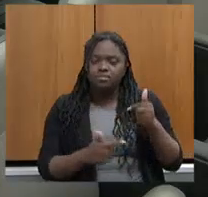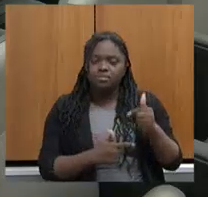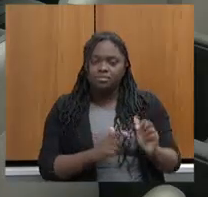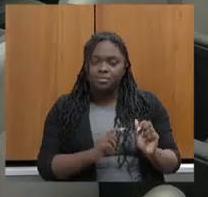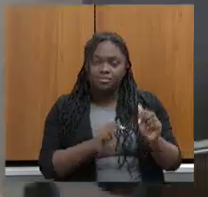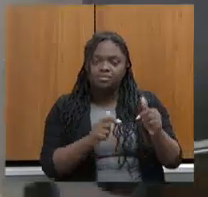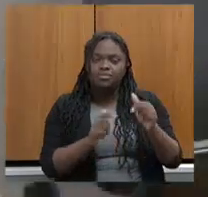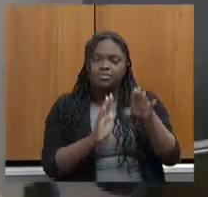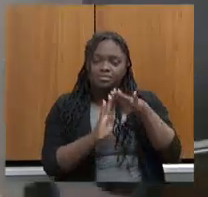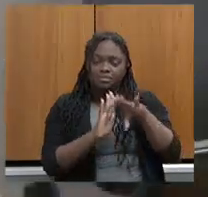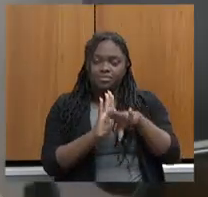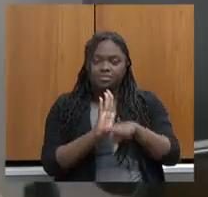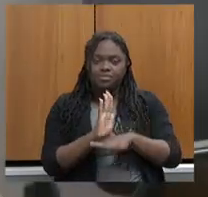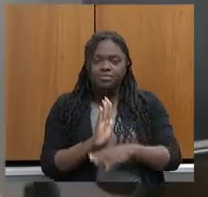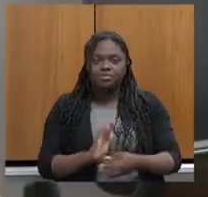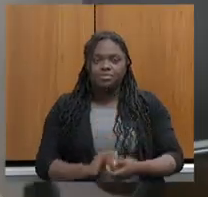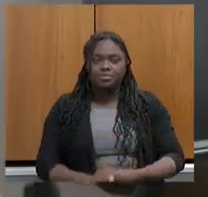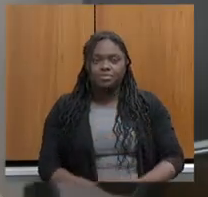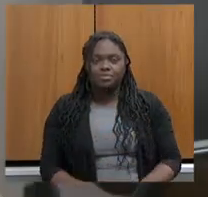executa as em Minas